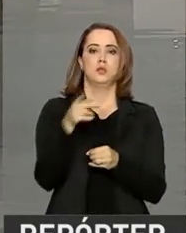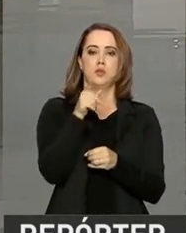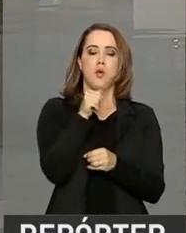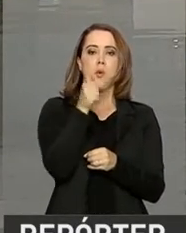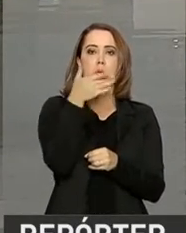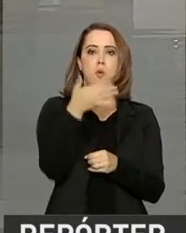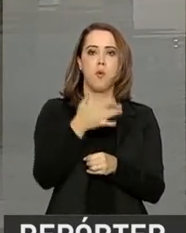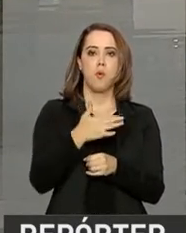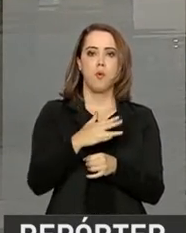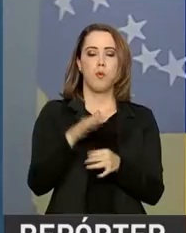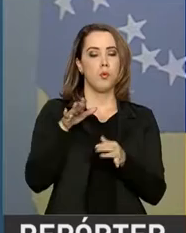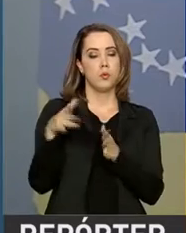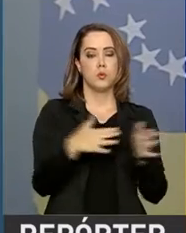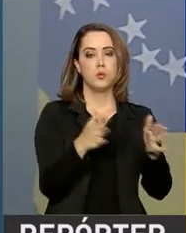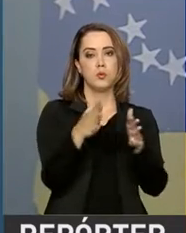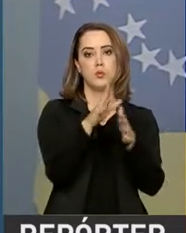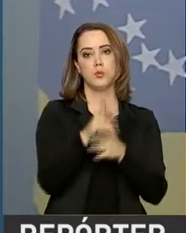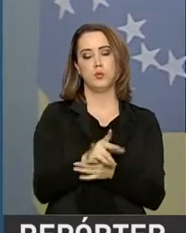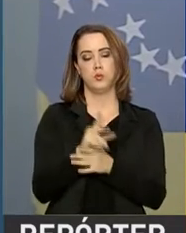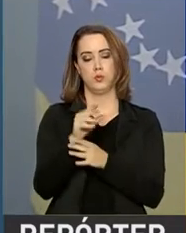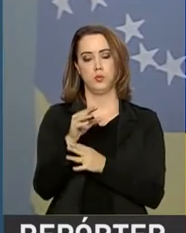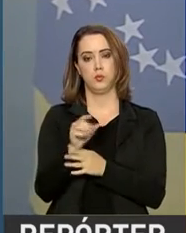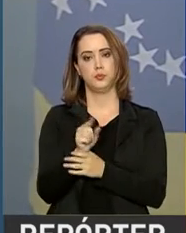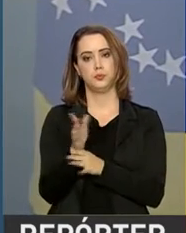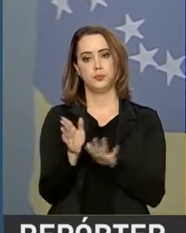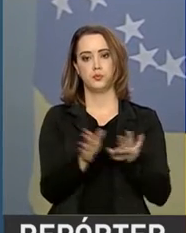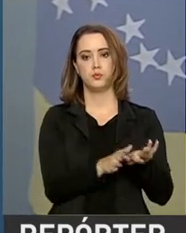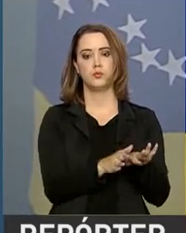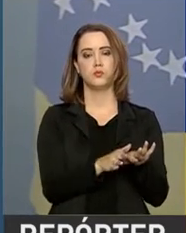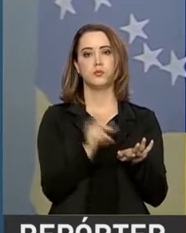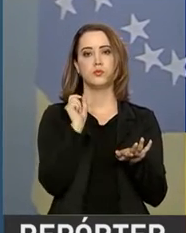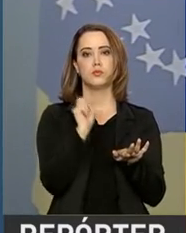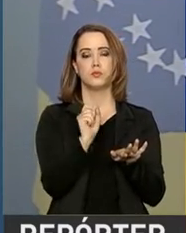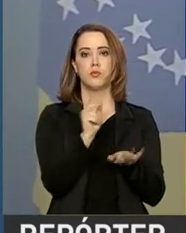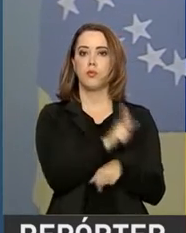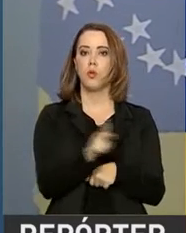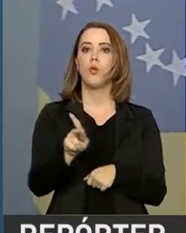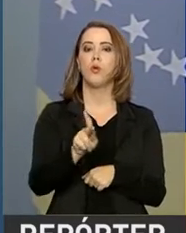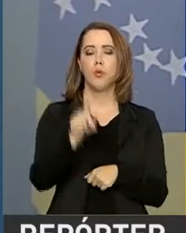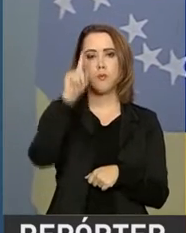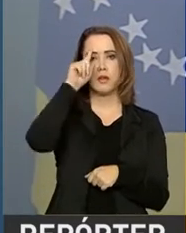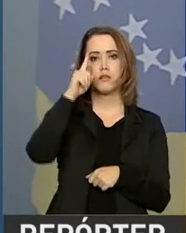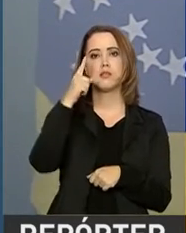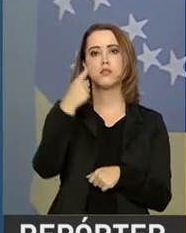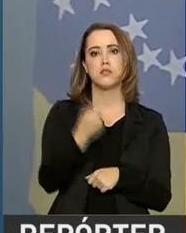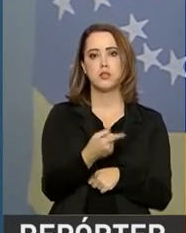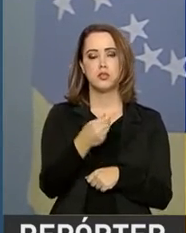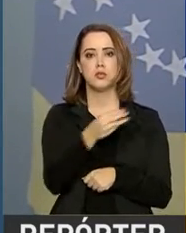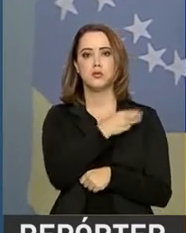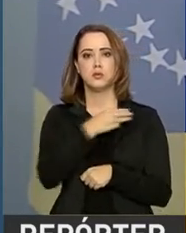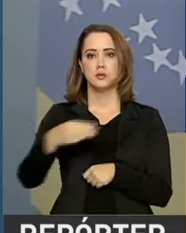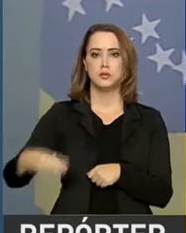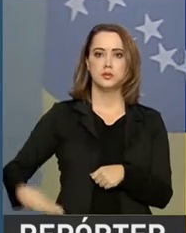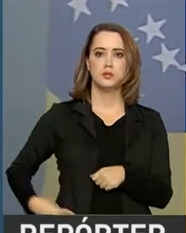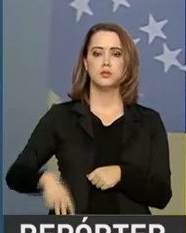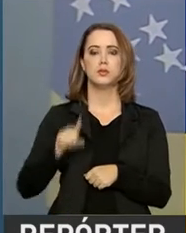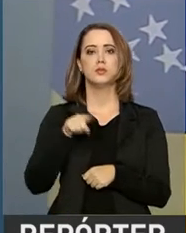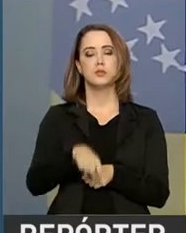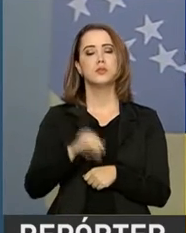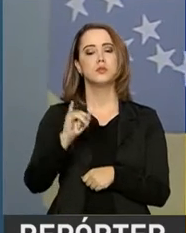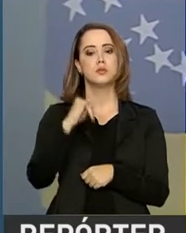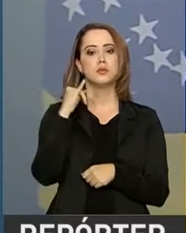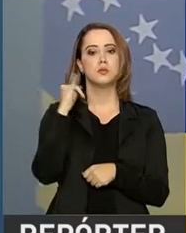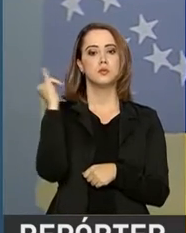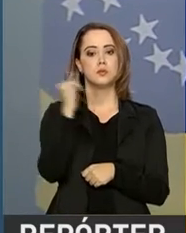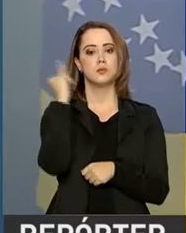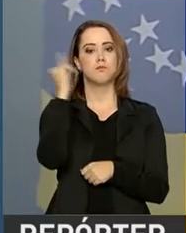francisco o presidente é determina ser ministra de estrutura que priorizem a